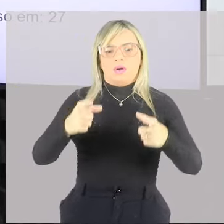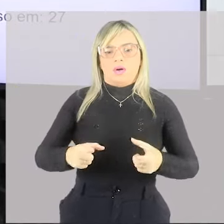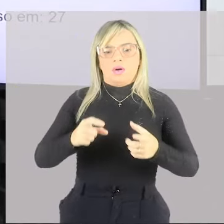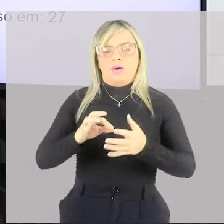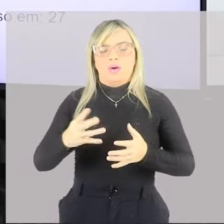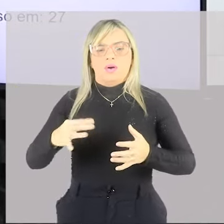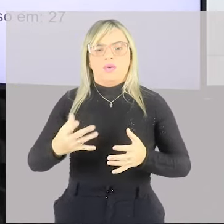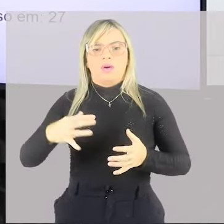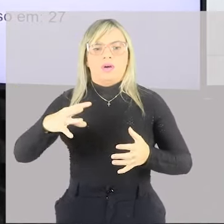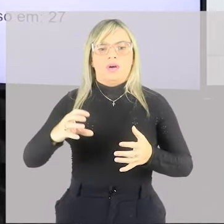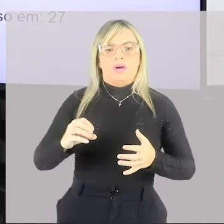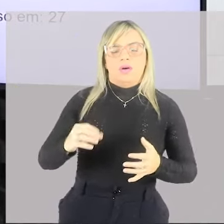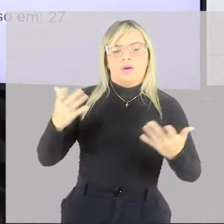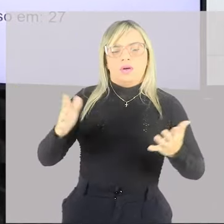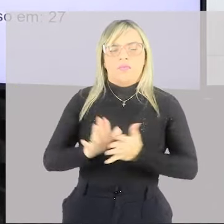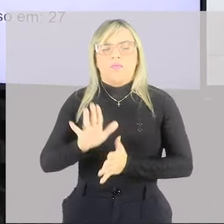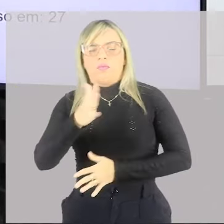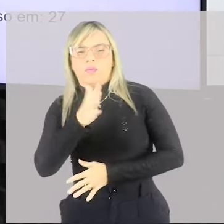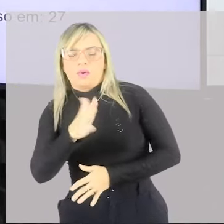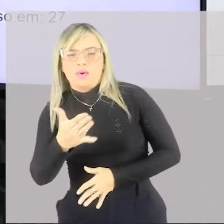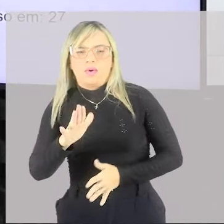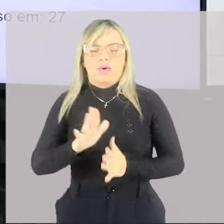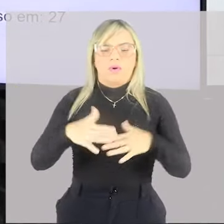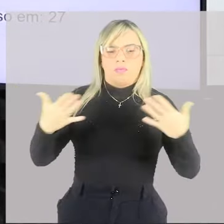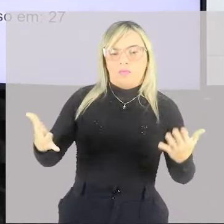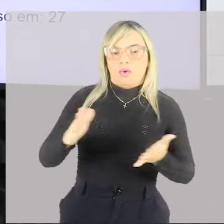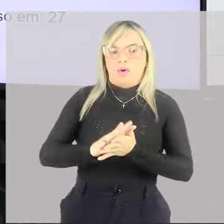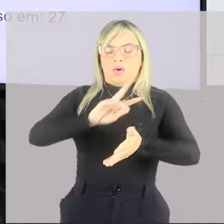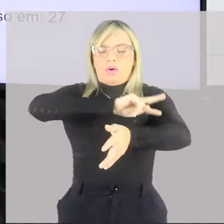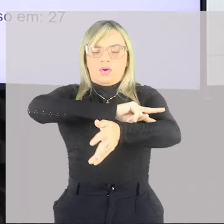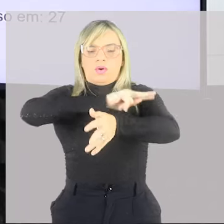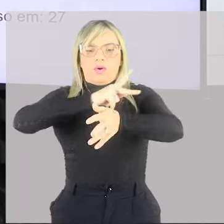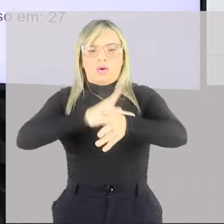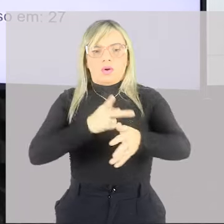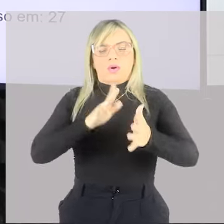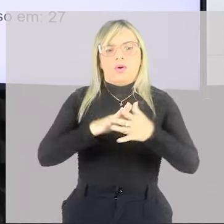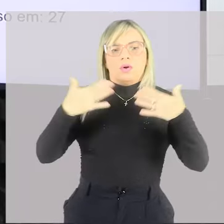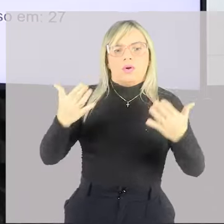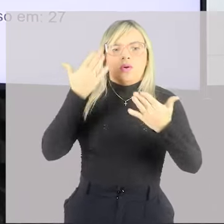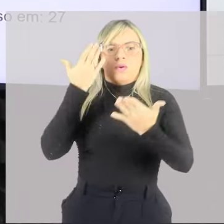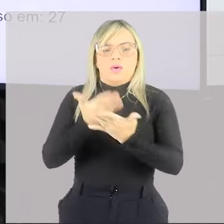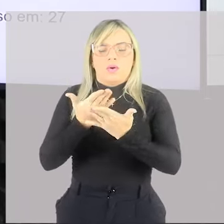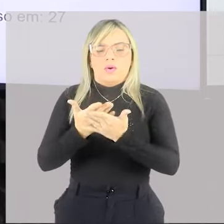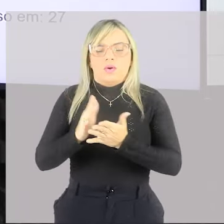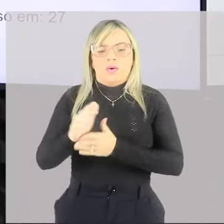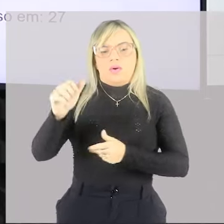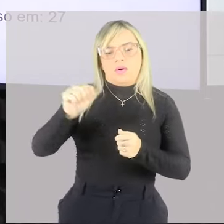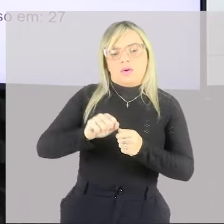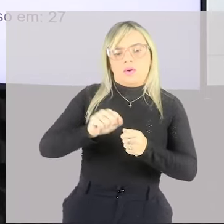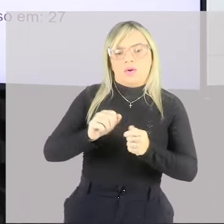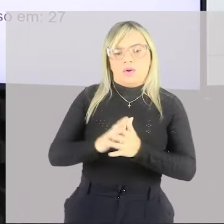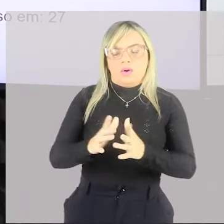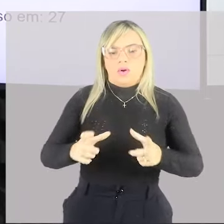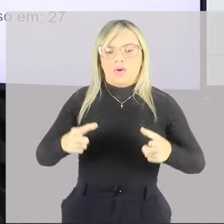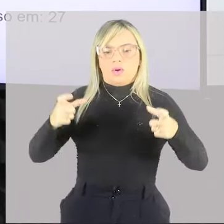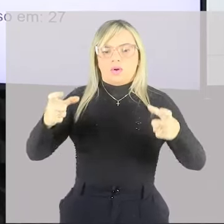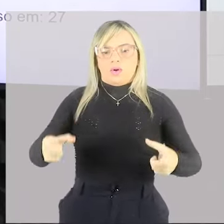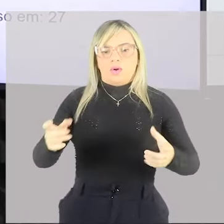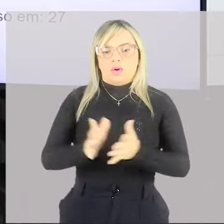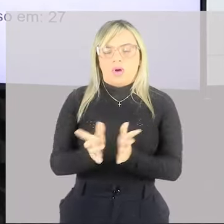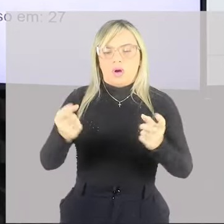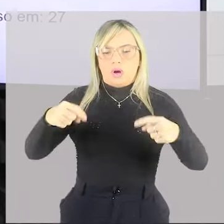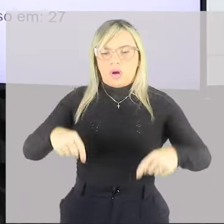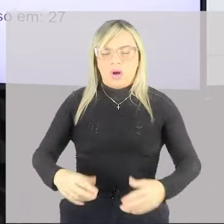Fialho onde a gente tem talvez n isso é hipótese A partir dessa da do estudos que estão fazendo um dos maiores sítios arqueológicos do